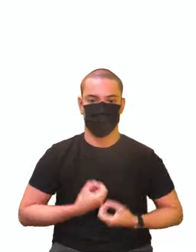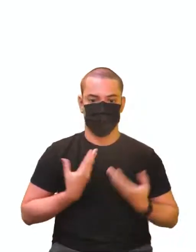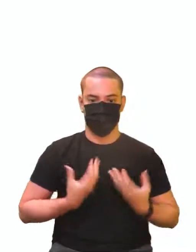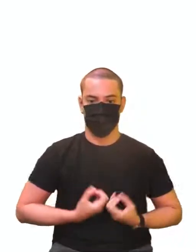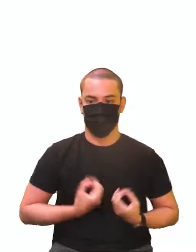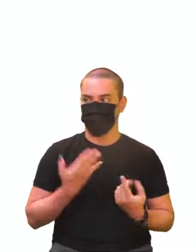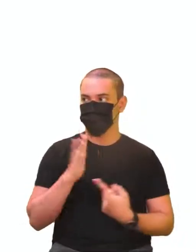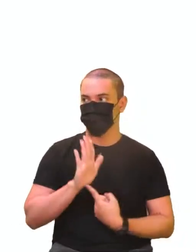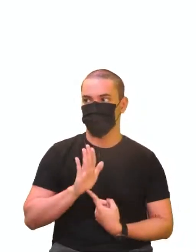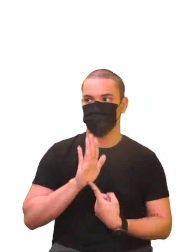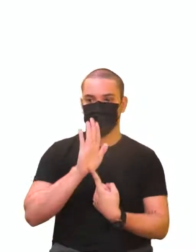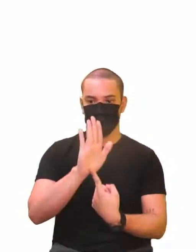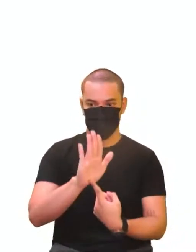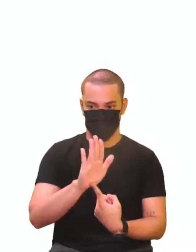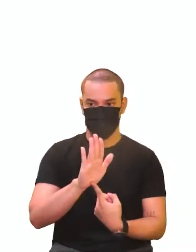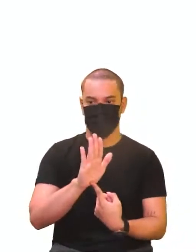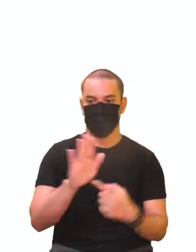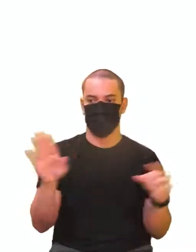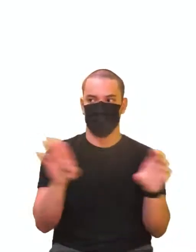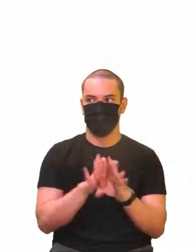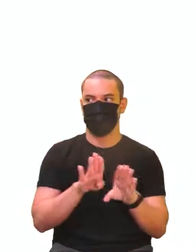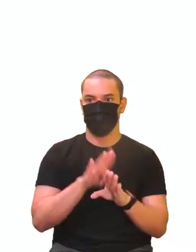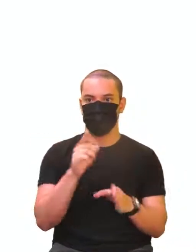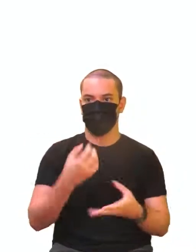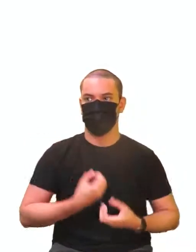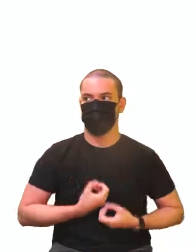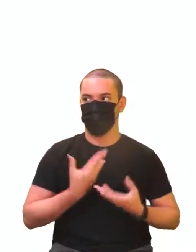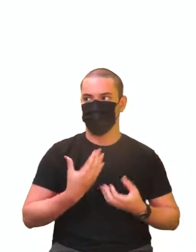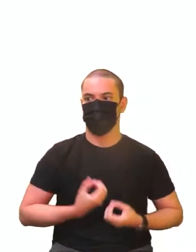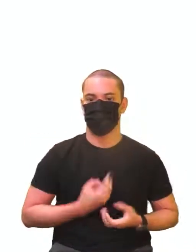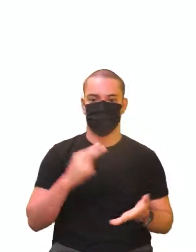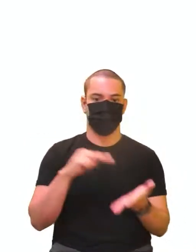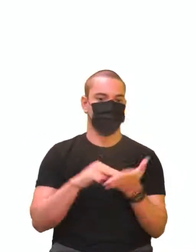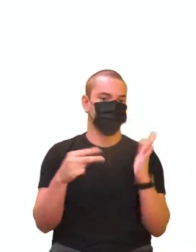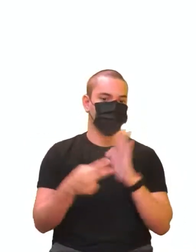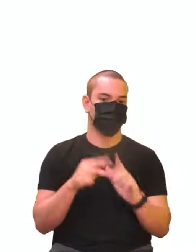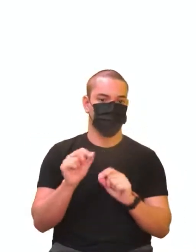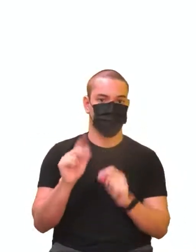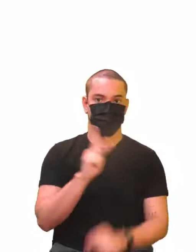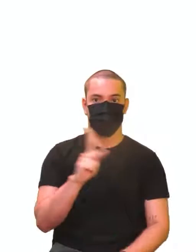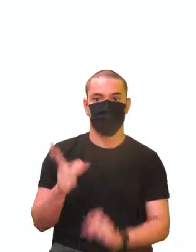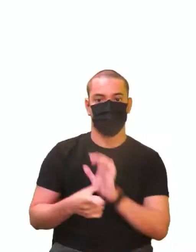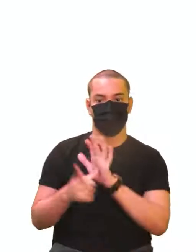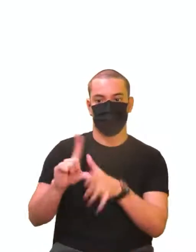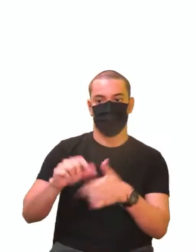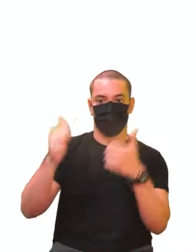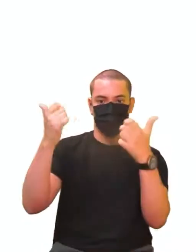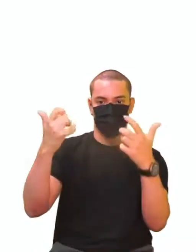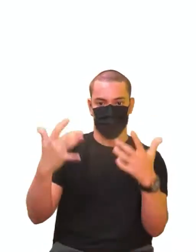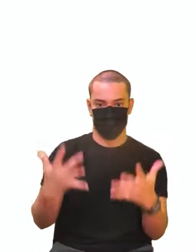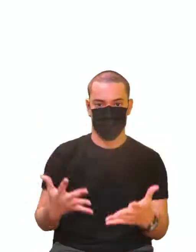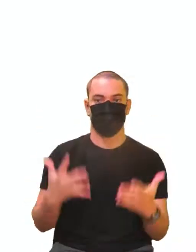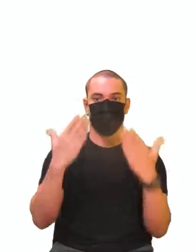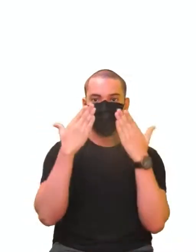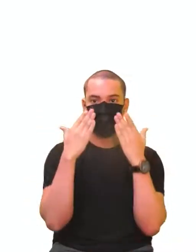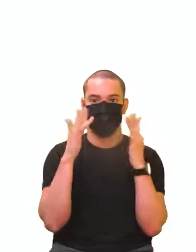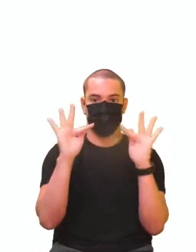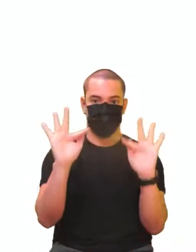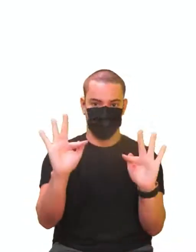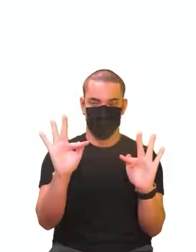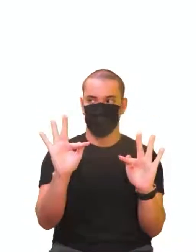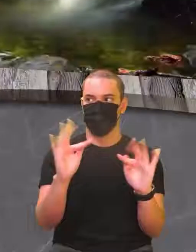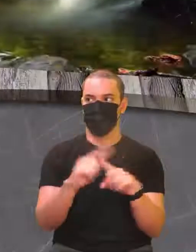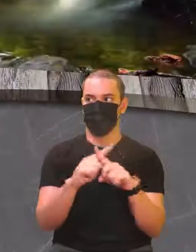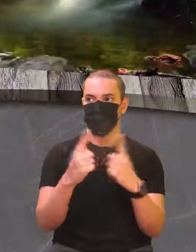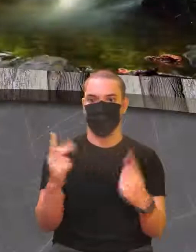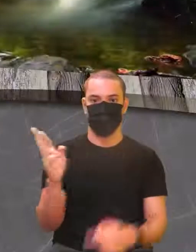expressam, né? E essa expressão que é chamada, como o professor falou inicialmente, de fenótipo. Só